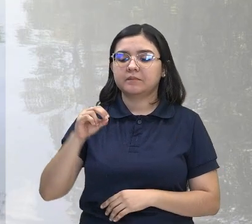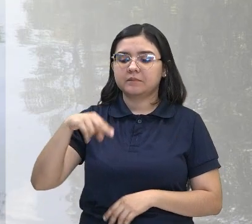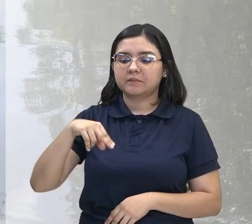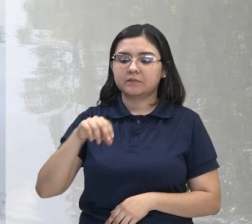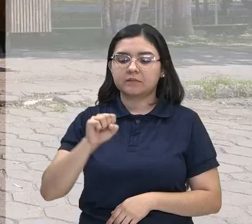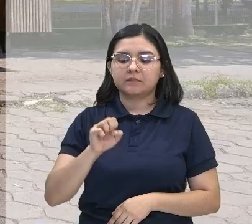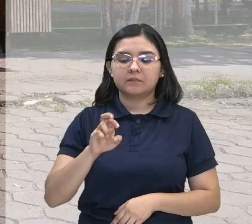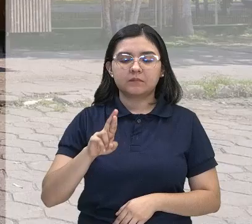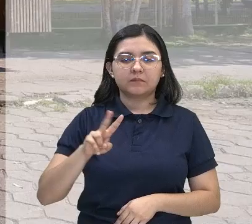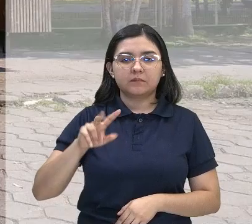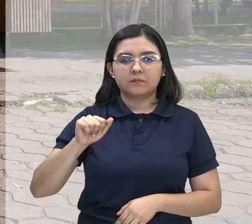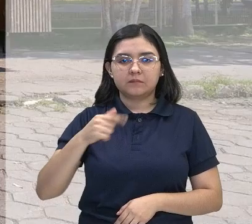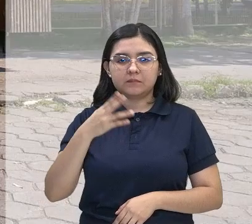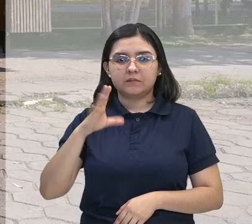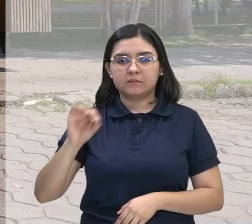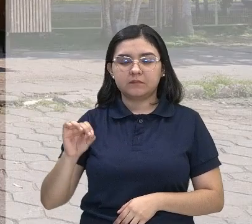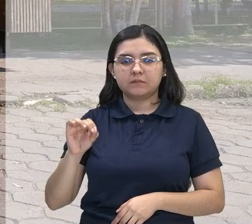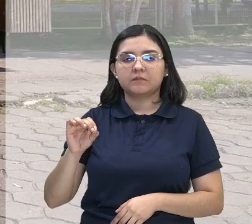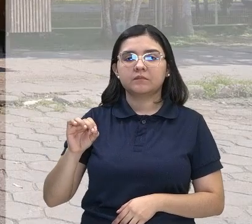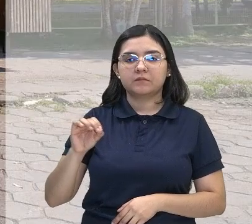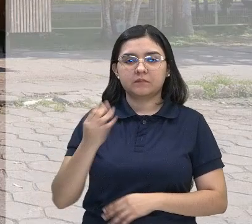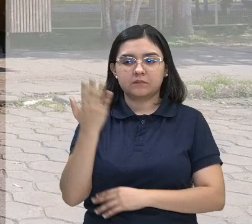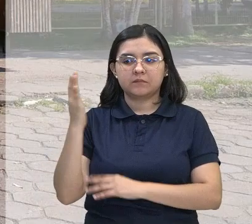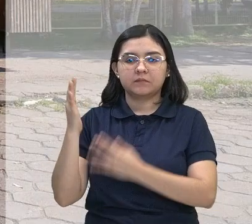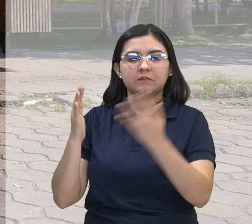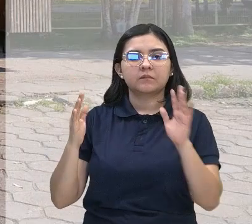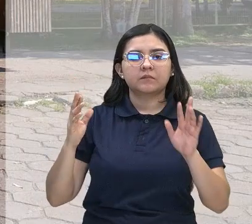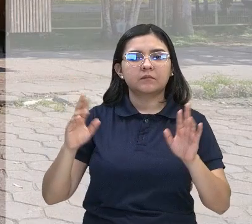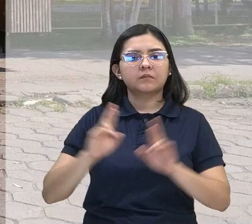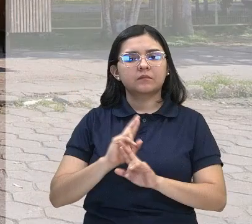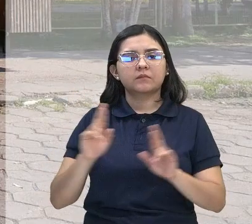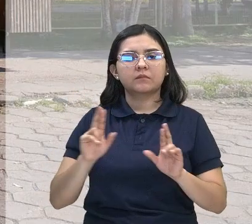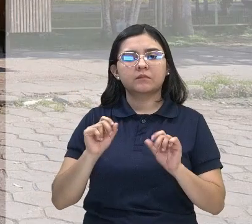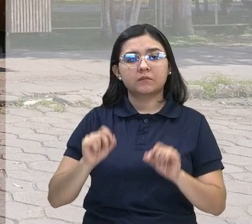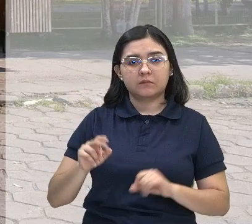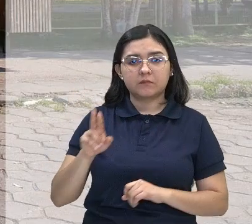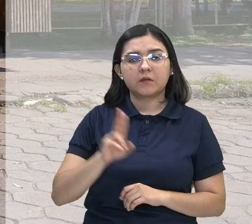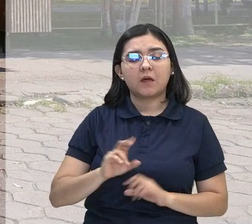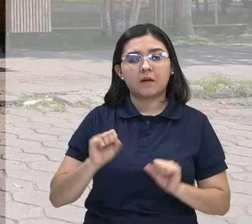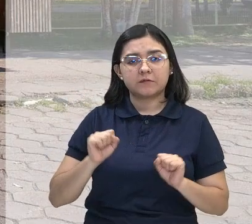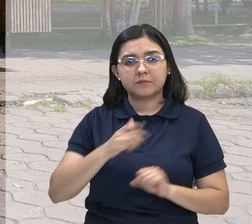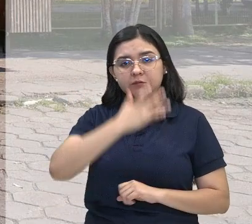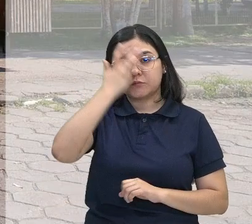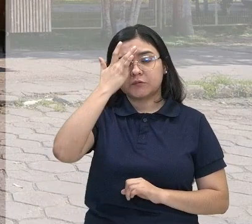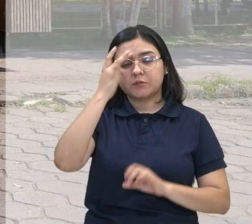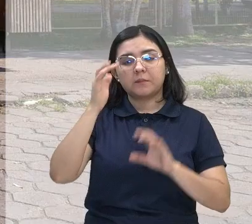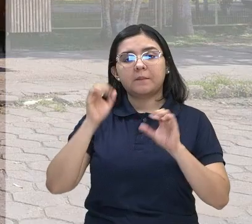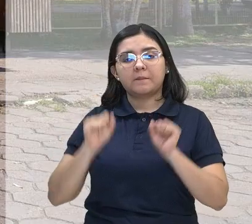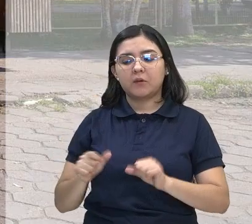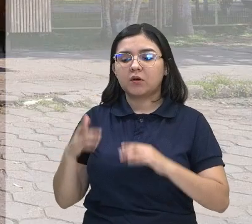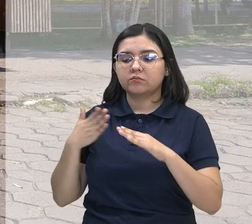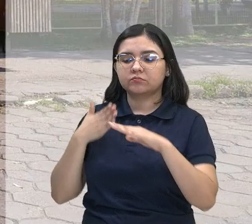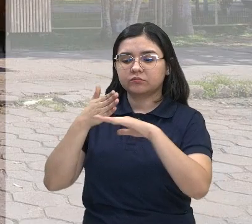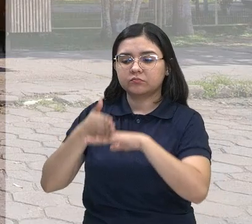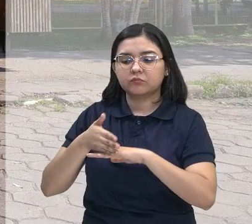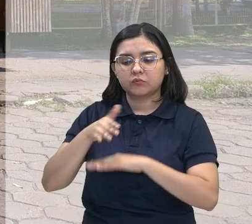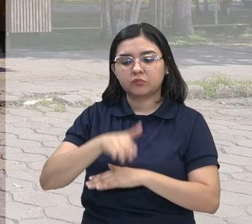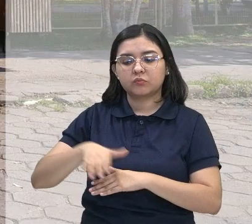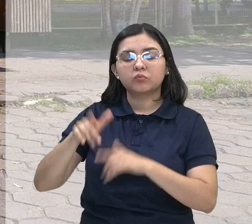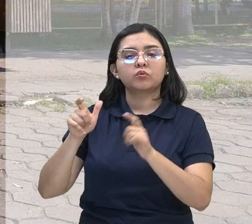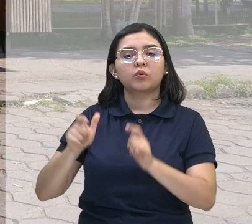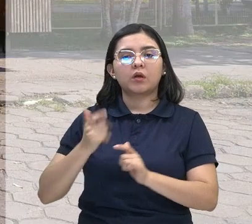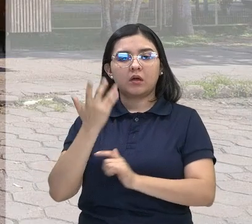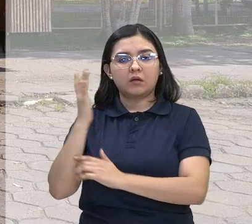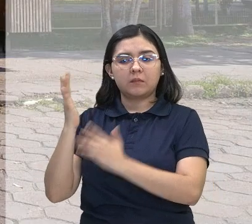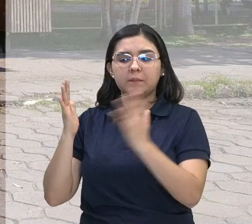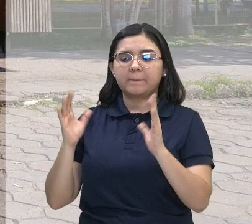conservação ambiental está relacionada, olha aí, com o uso racional e sustentável dos